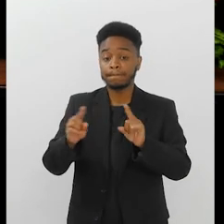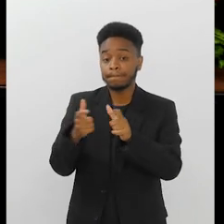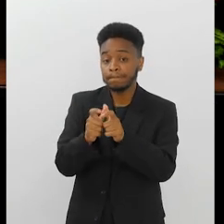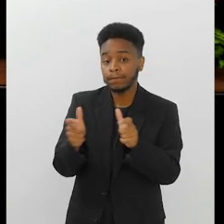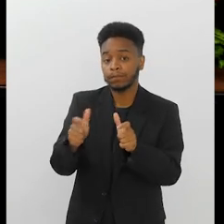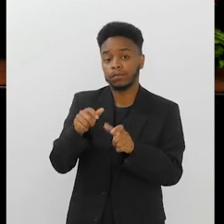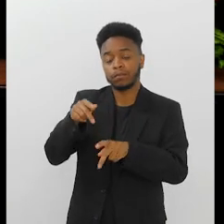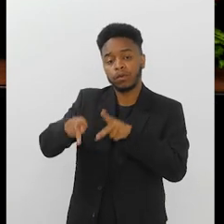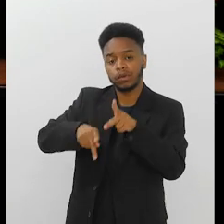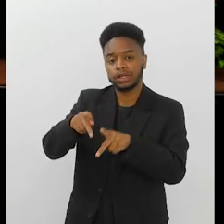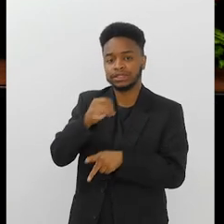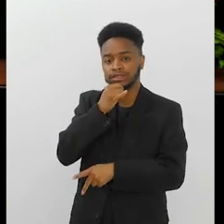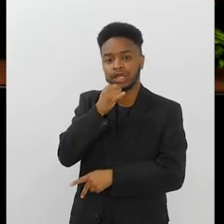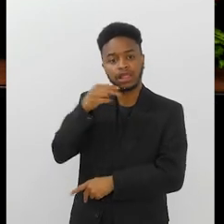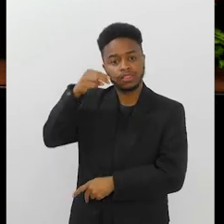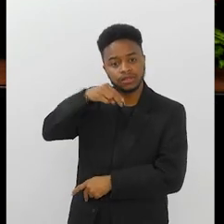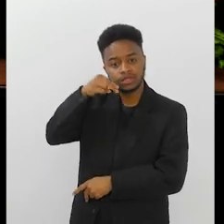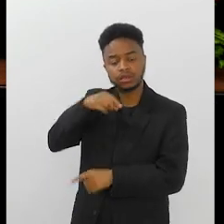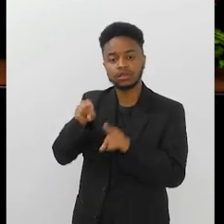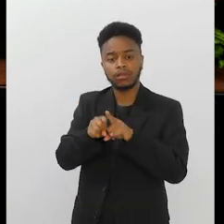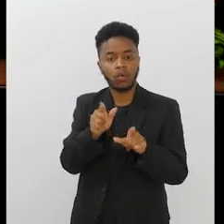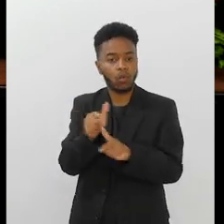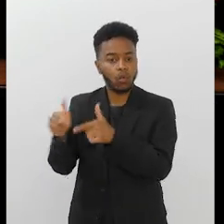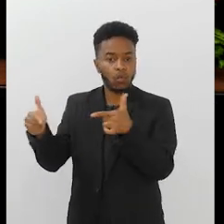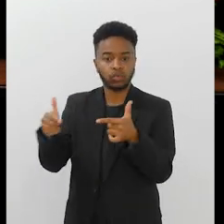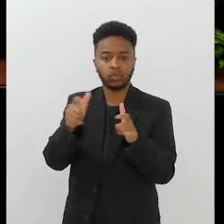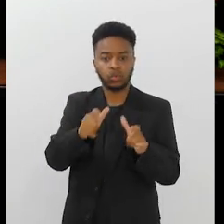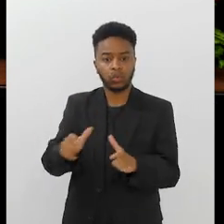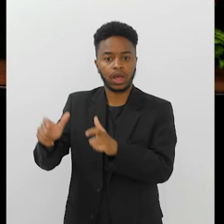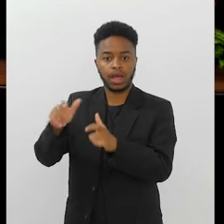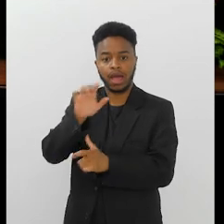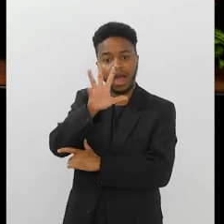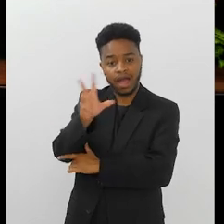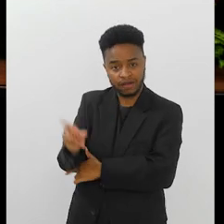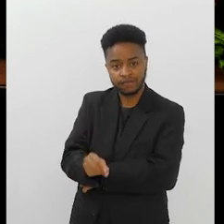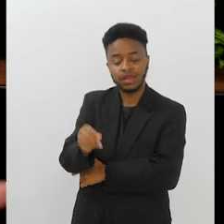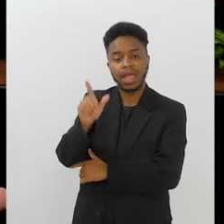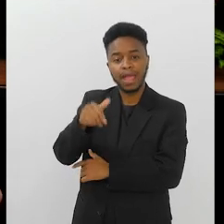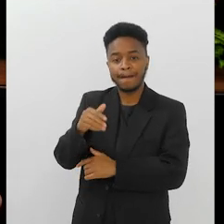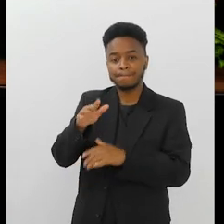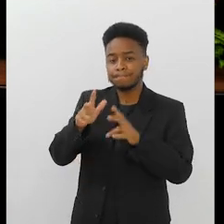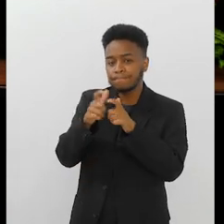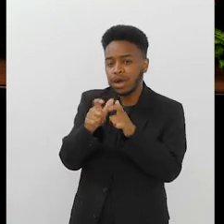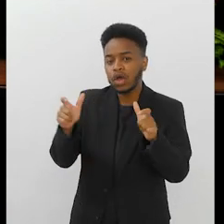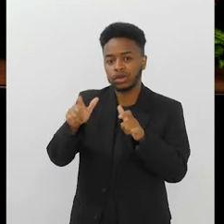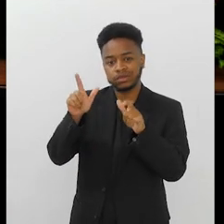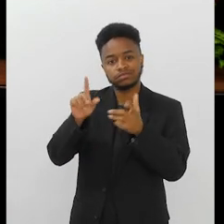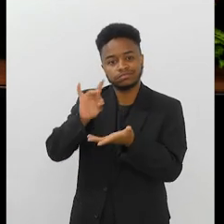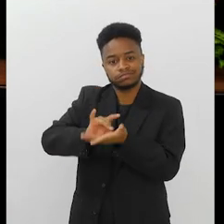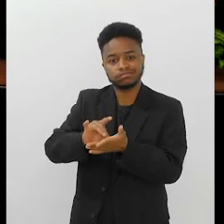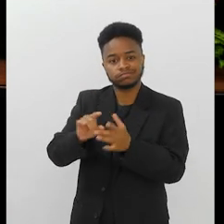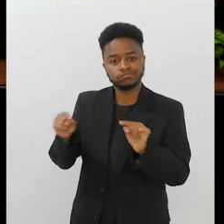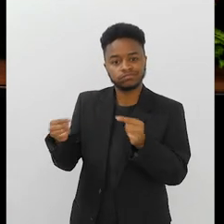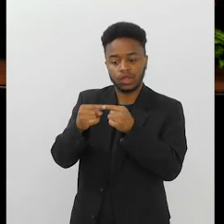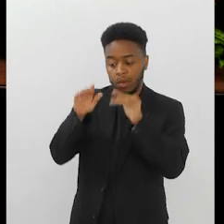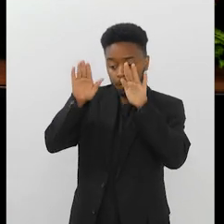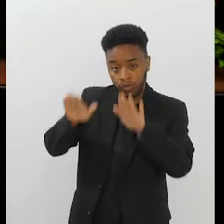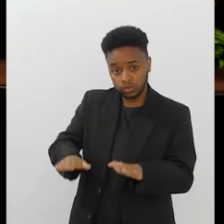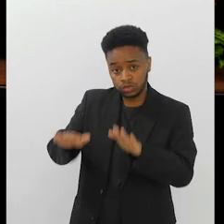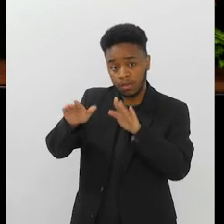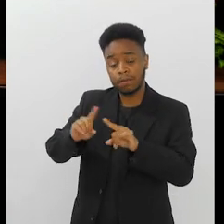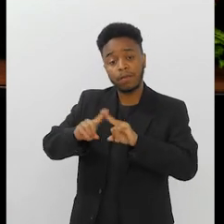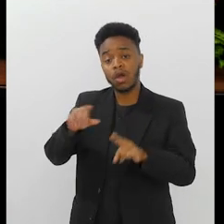religiosa a maioria dos povos tanto em Nigéria quanto em outras terras africanas são muçulmanos a religião né predominante lá É de fato